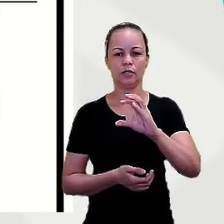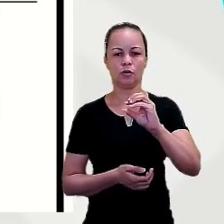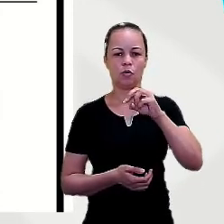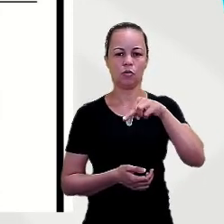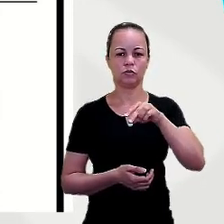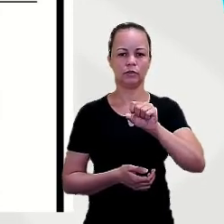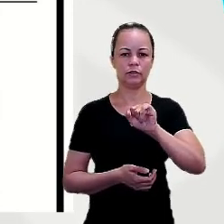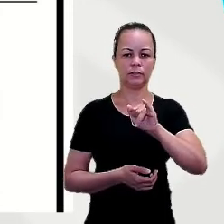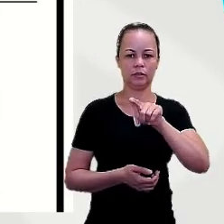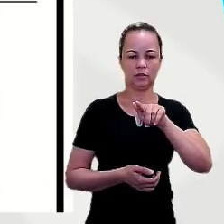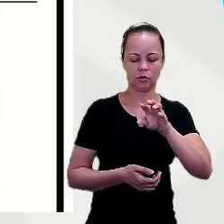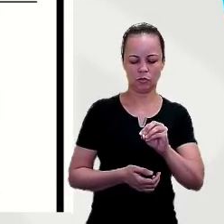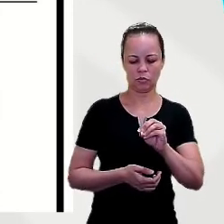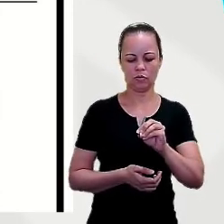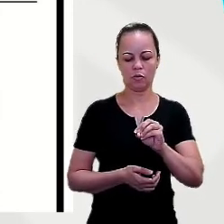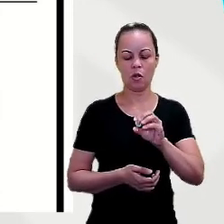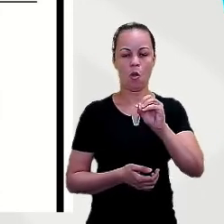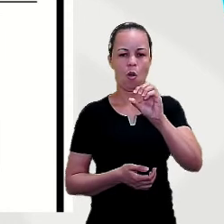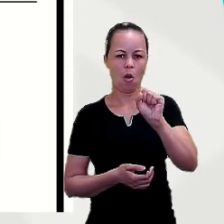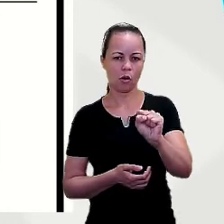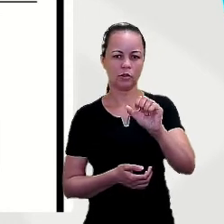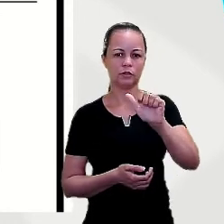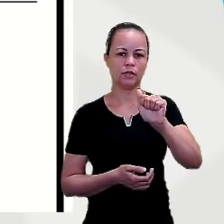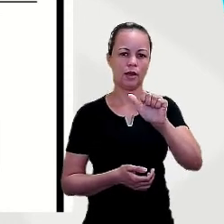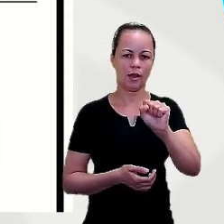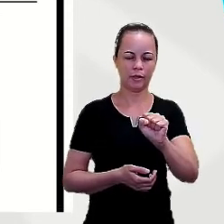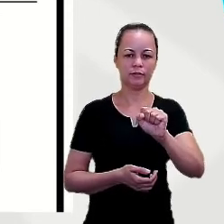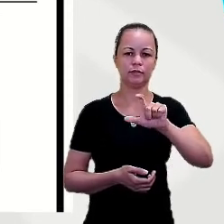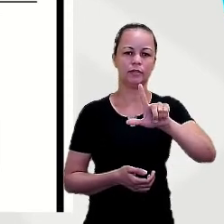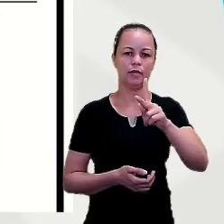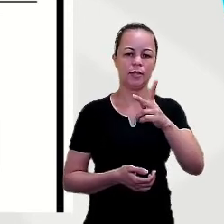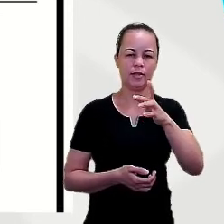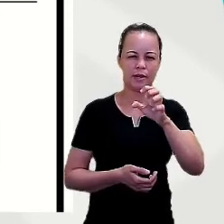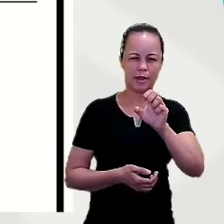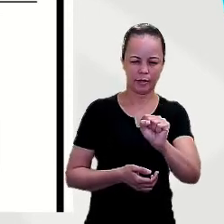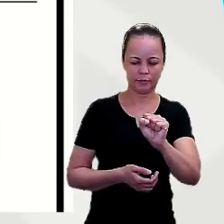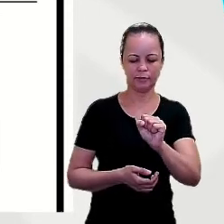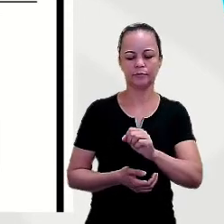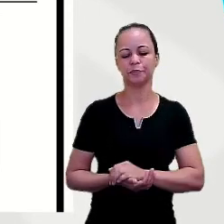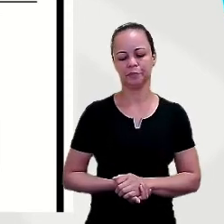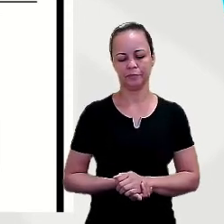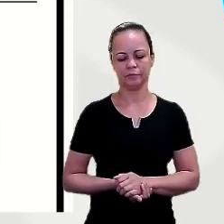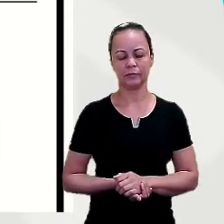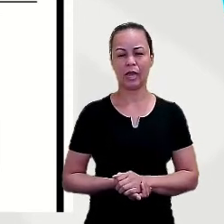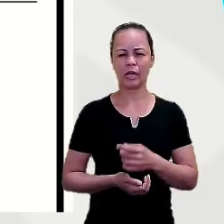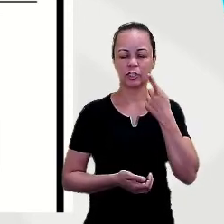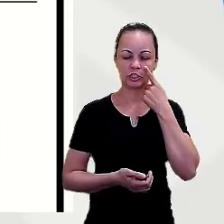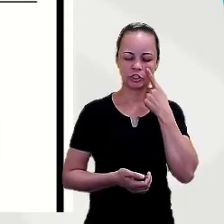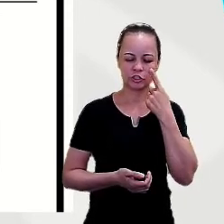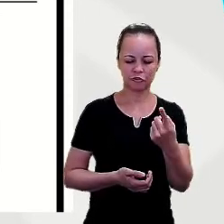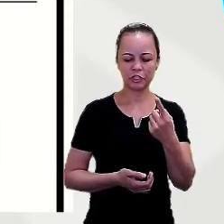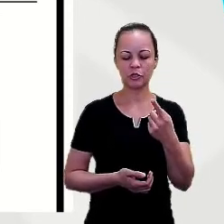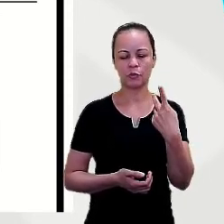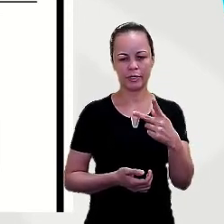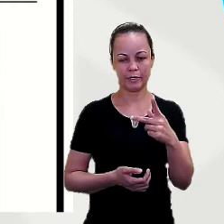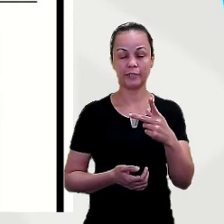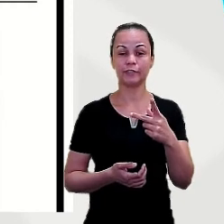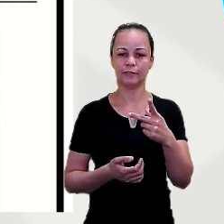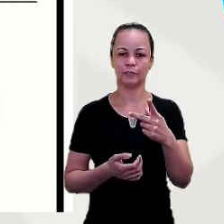as, ilhés. Ok? A gente viu isso aqui, ó. Deixa eu só dar uma retomada aqui. A gente viu esses